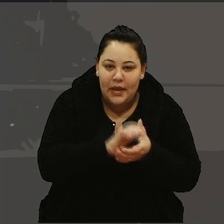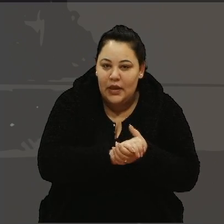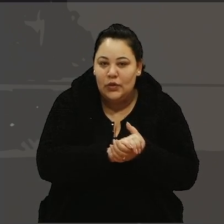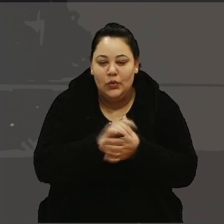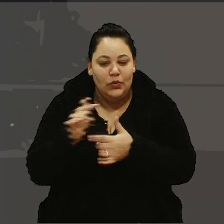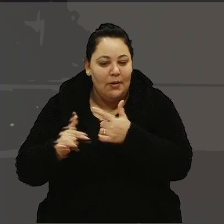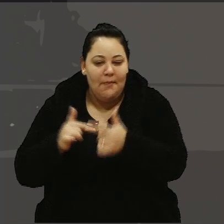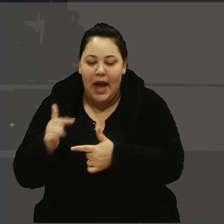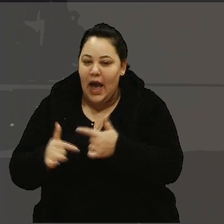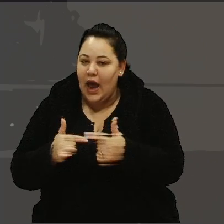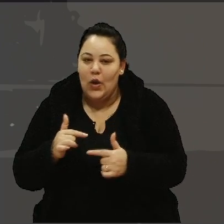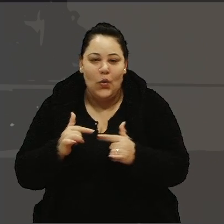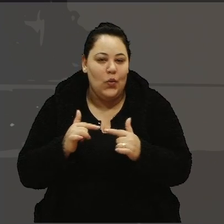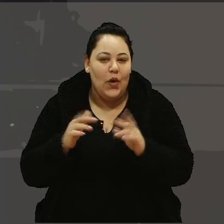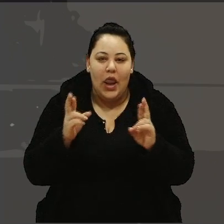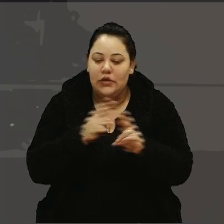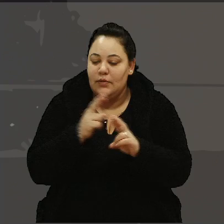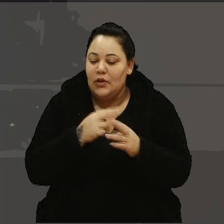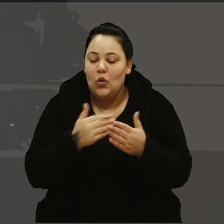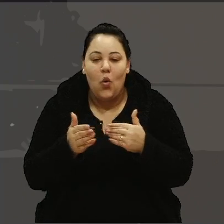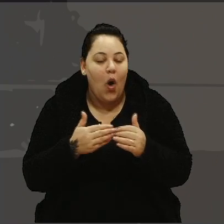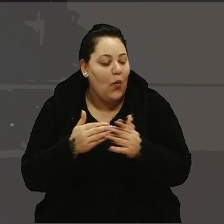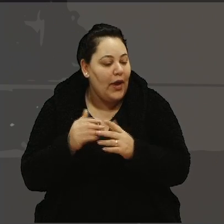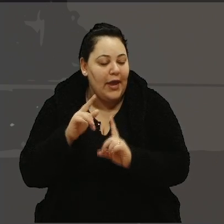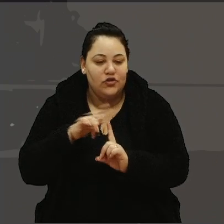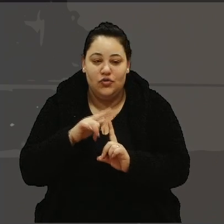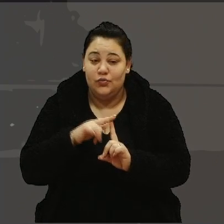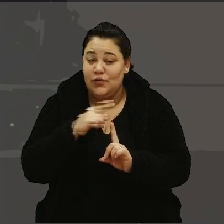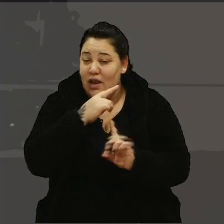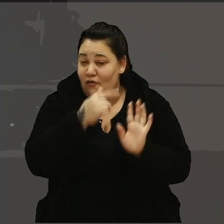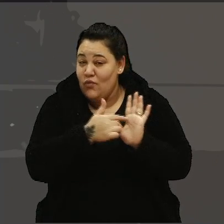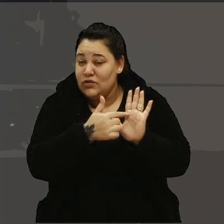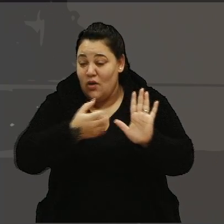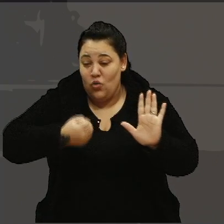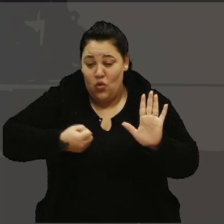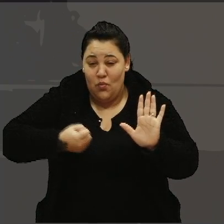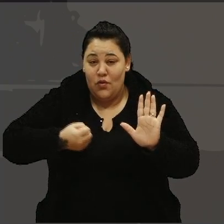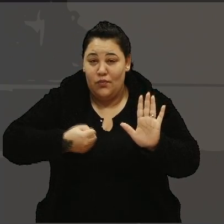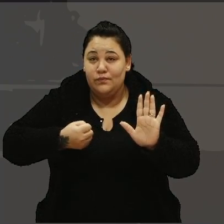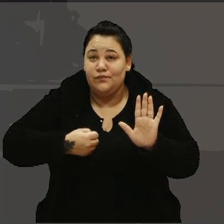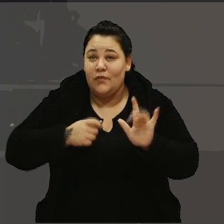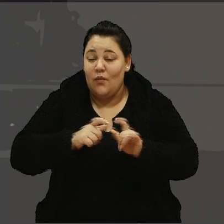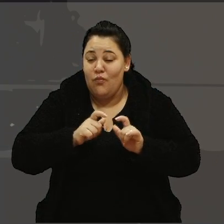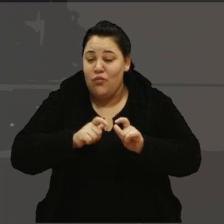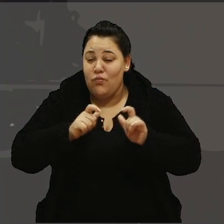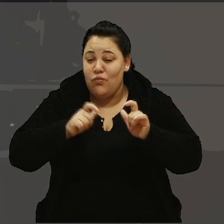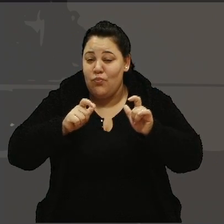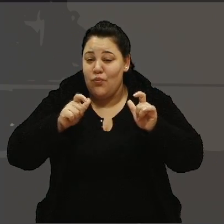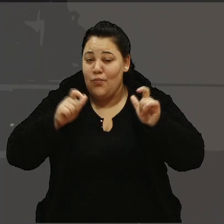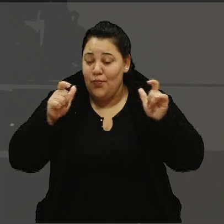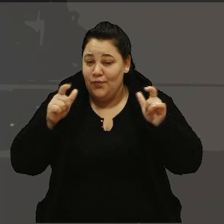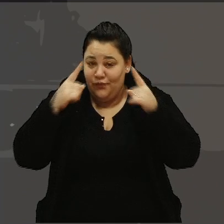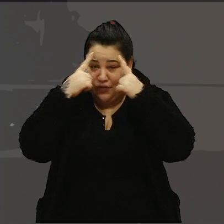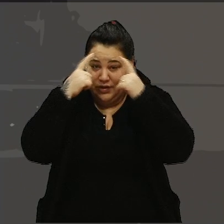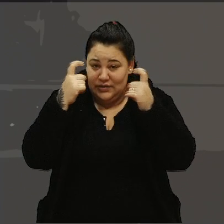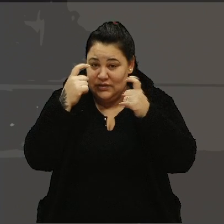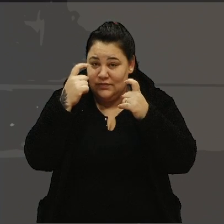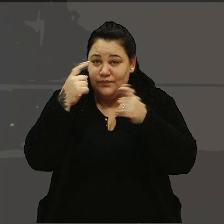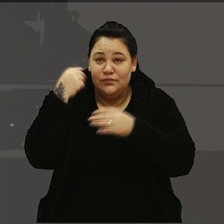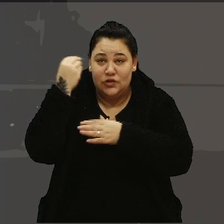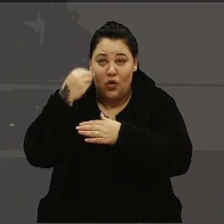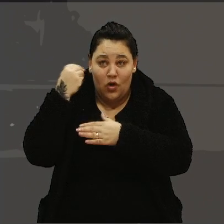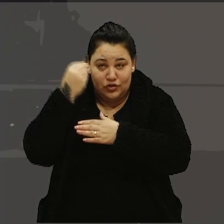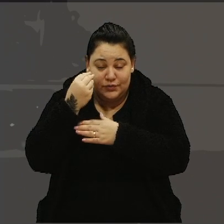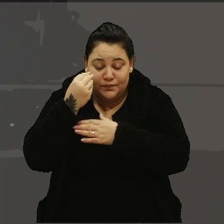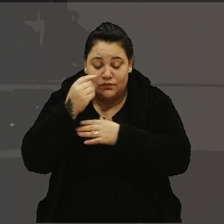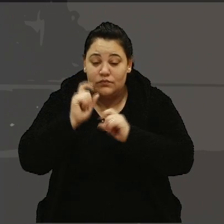né? Aumentou bastante o índice de violência psicológica, o que nos deixa muito feliz, porque a Maria da Penha,